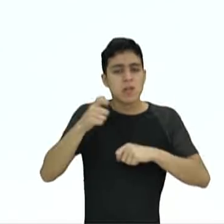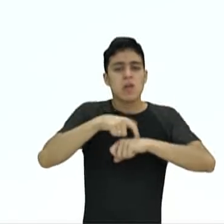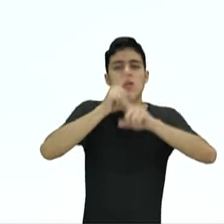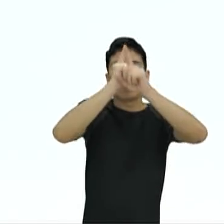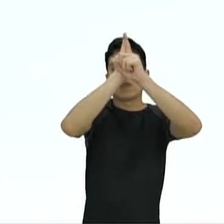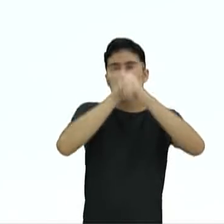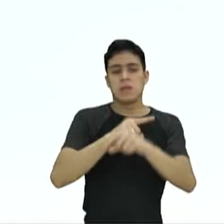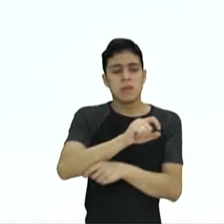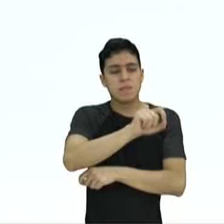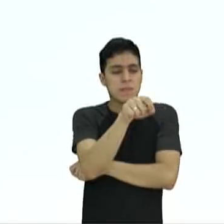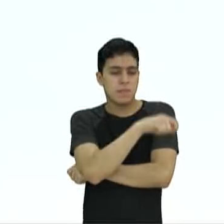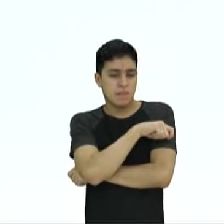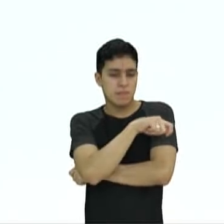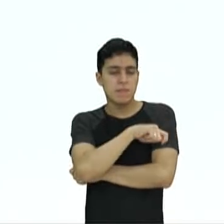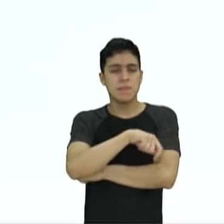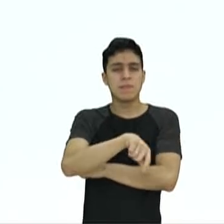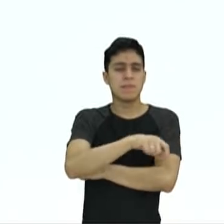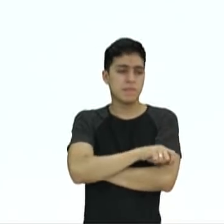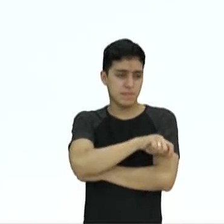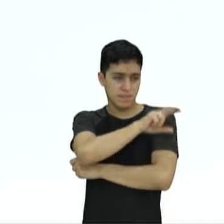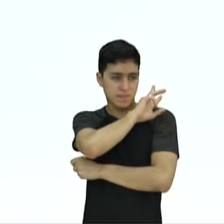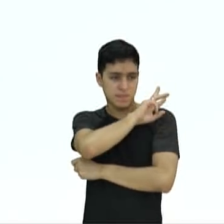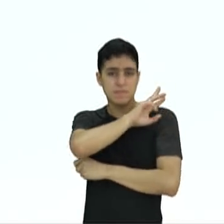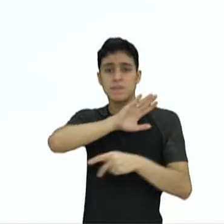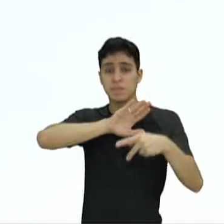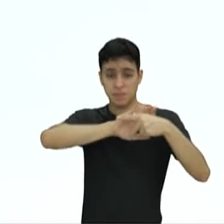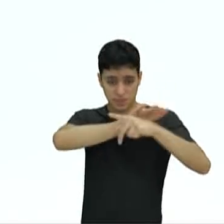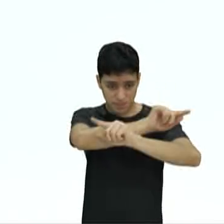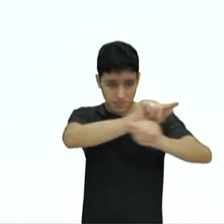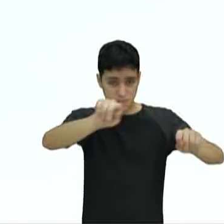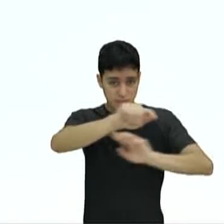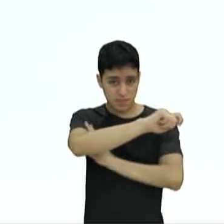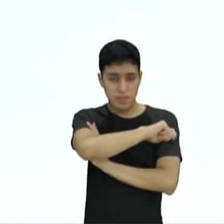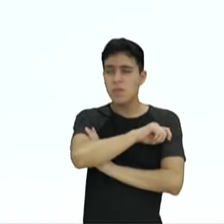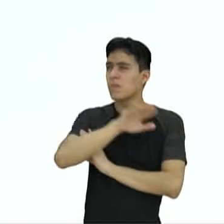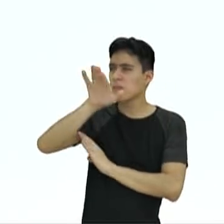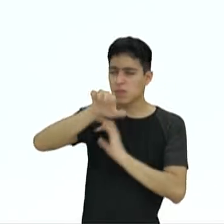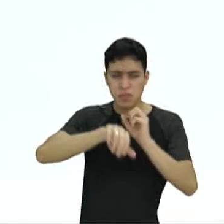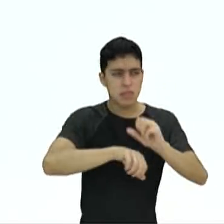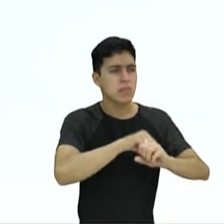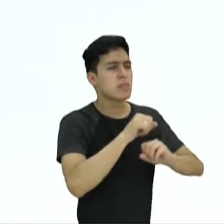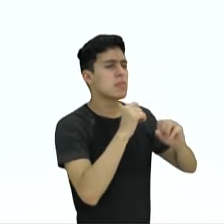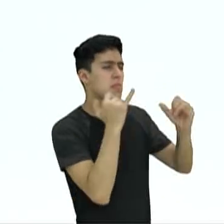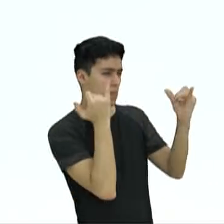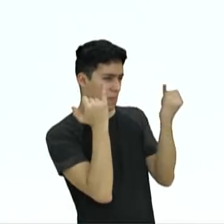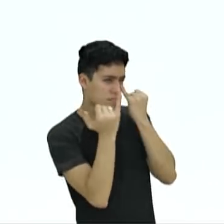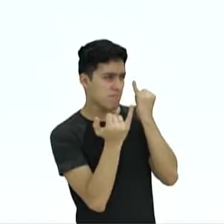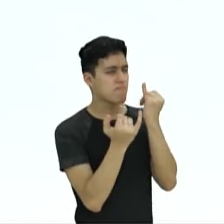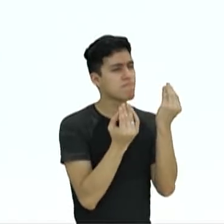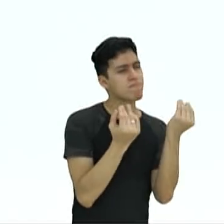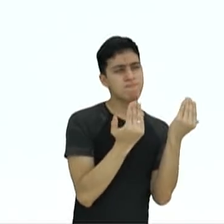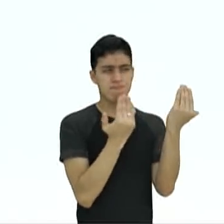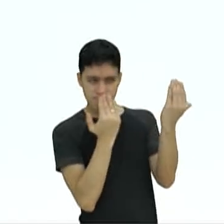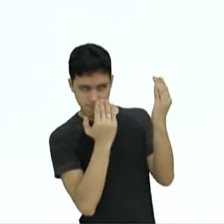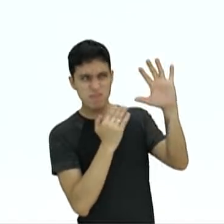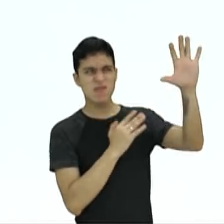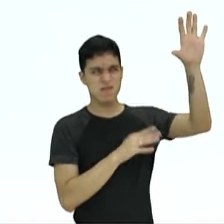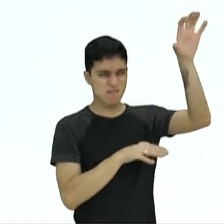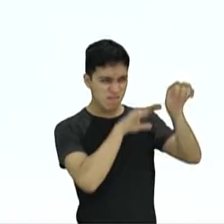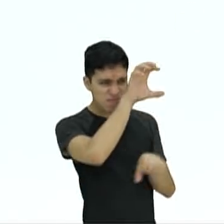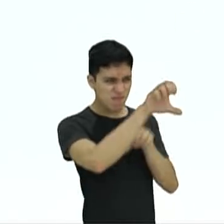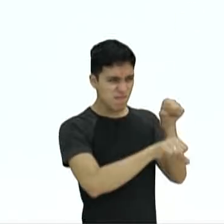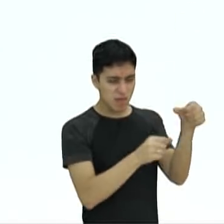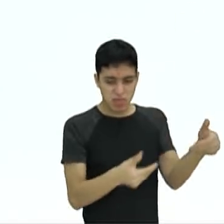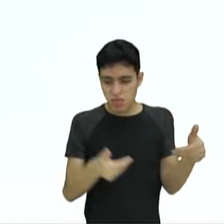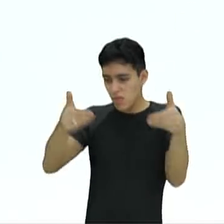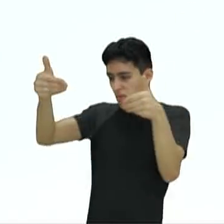para alunos do ensino médio. Os próprios estudantes buscam as notícias de cunho duvidoso para análise em sala de